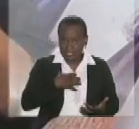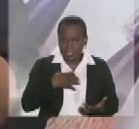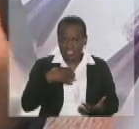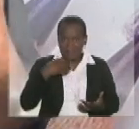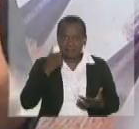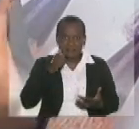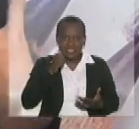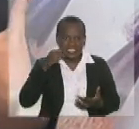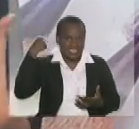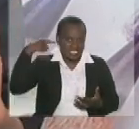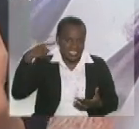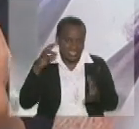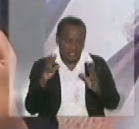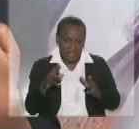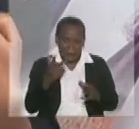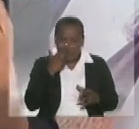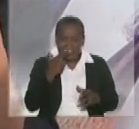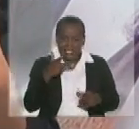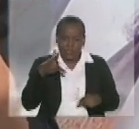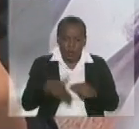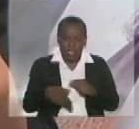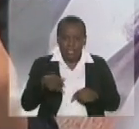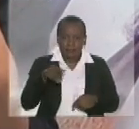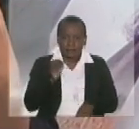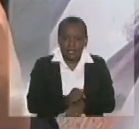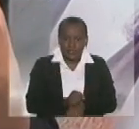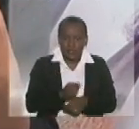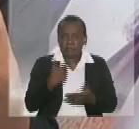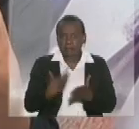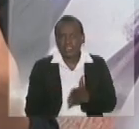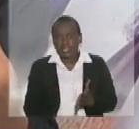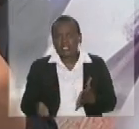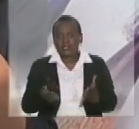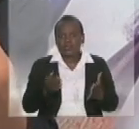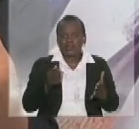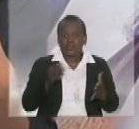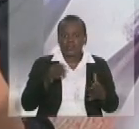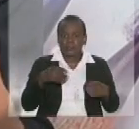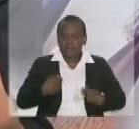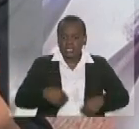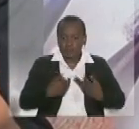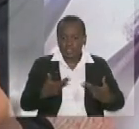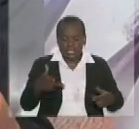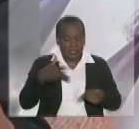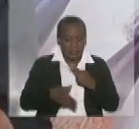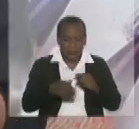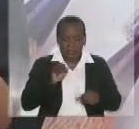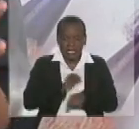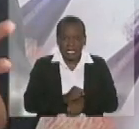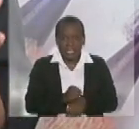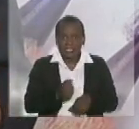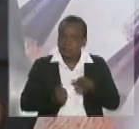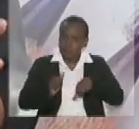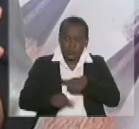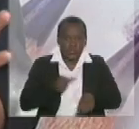meninas maluquinhas foram tolhidas ou perderam um pouco, tiveram que perder um pouco, pelo